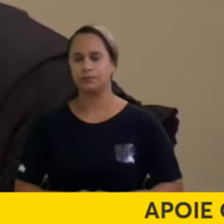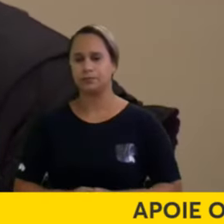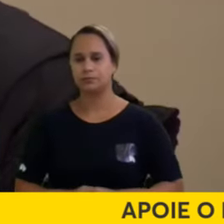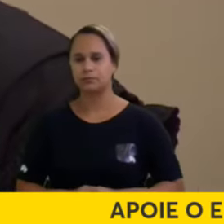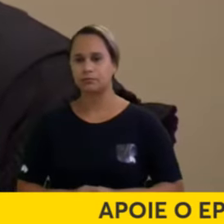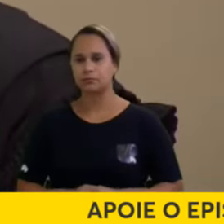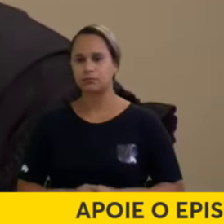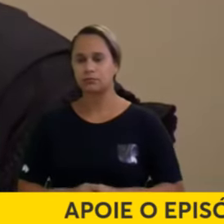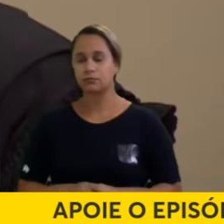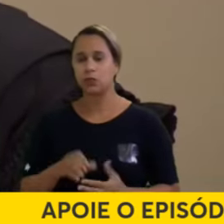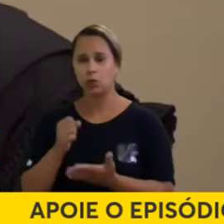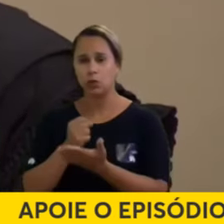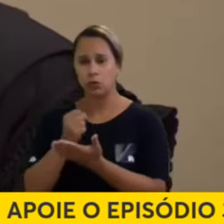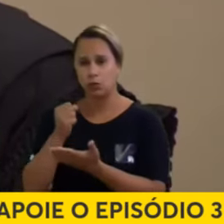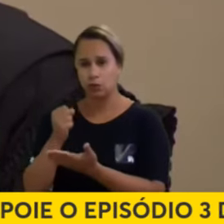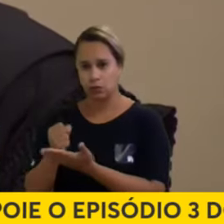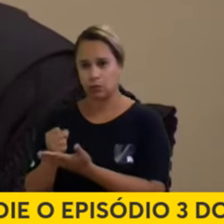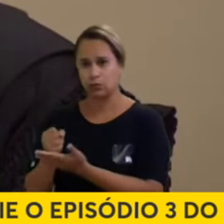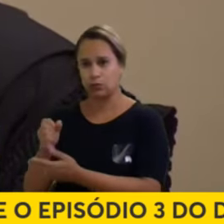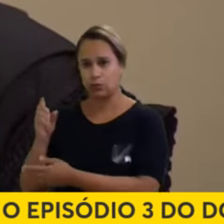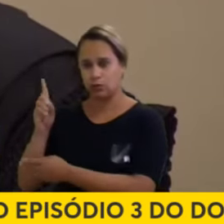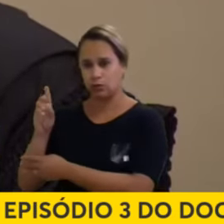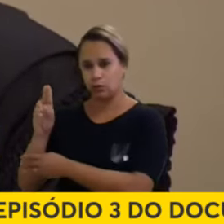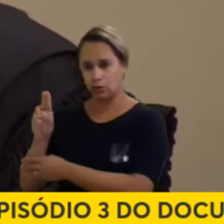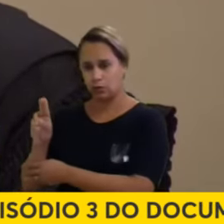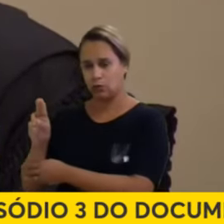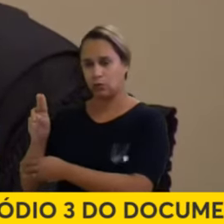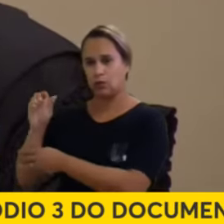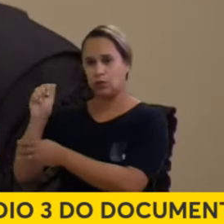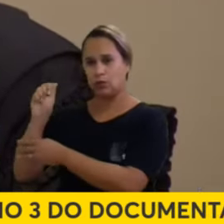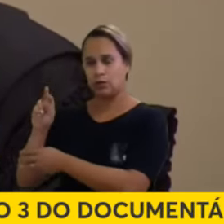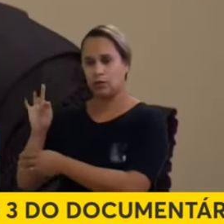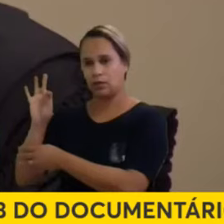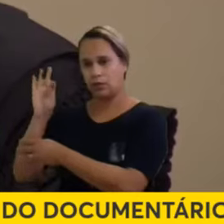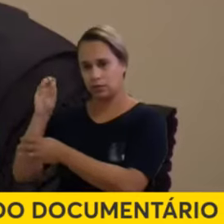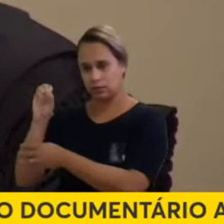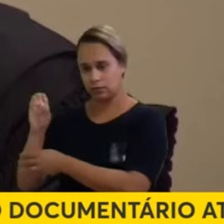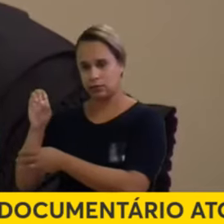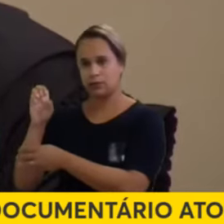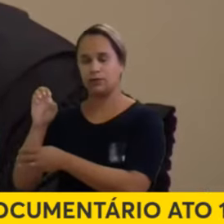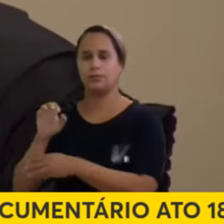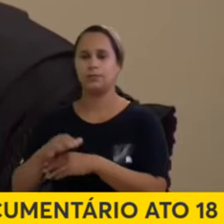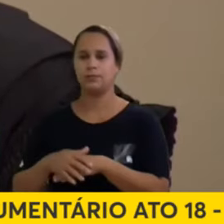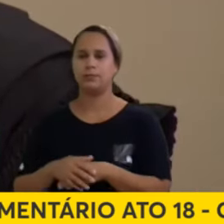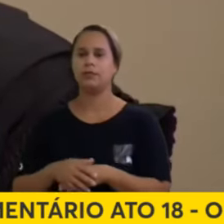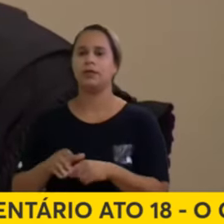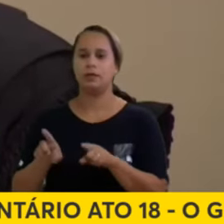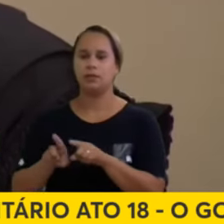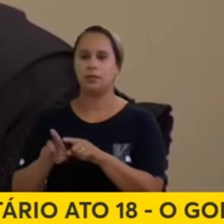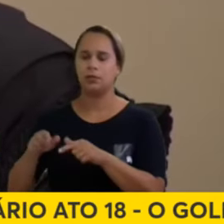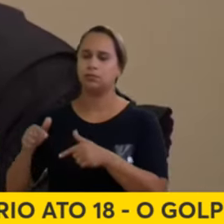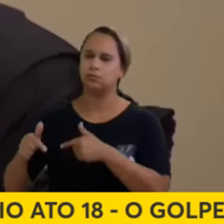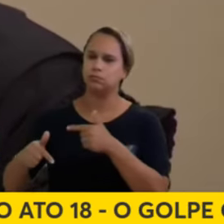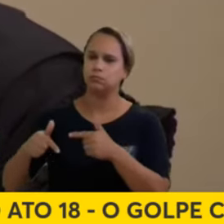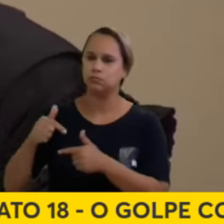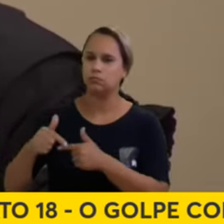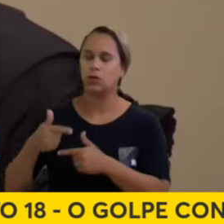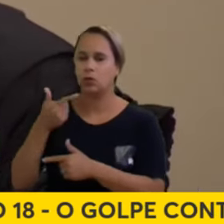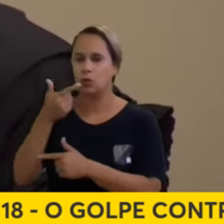Duarte o qual além de promover a defesa do n Brasil exerce outras atividades como acompanhamento de reuniões